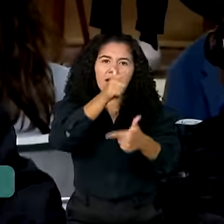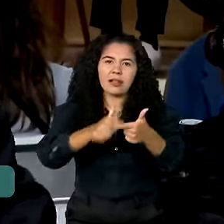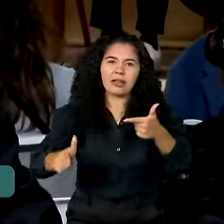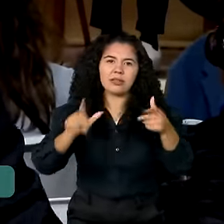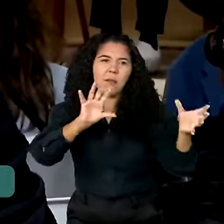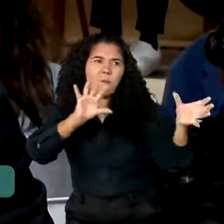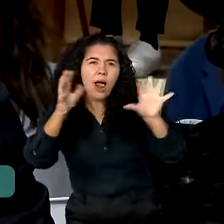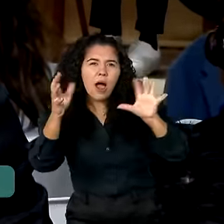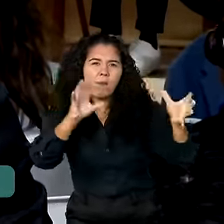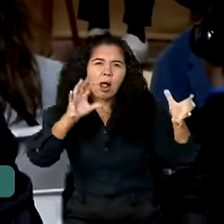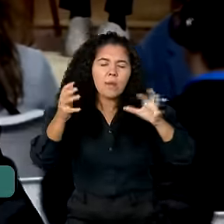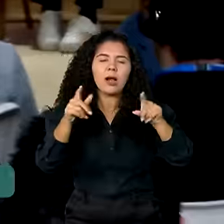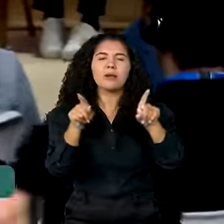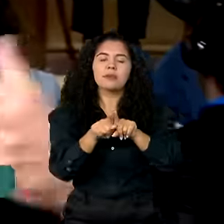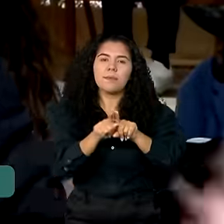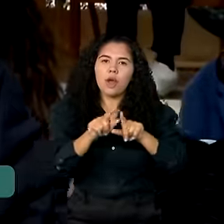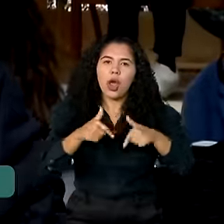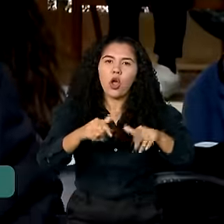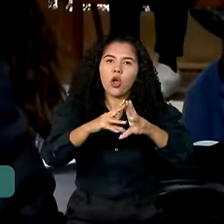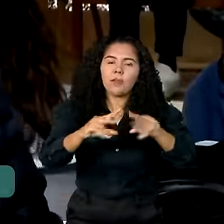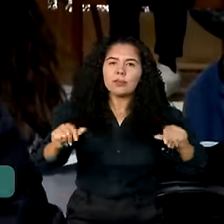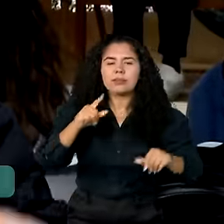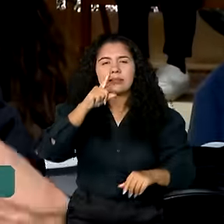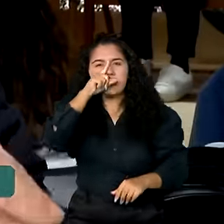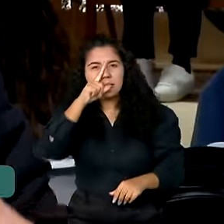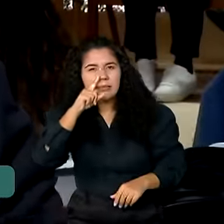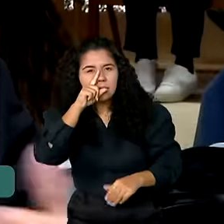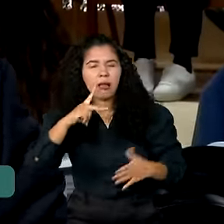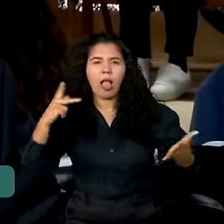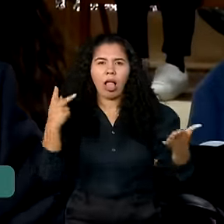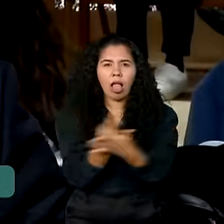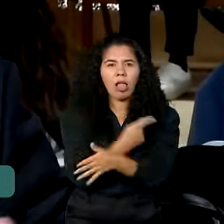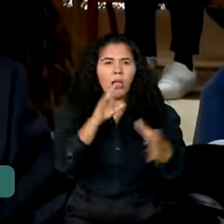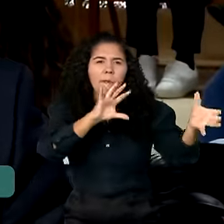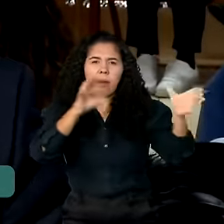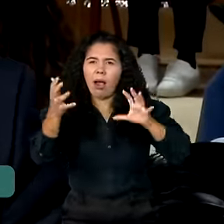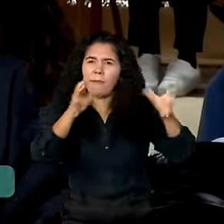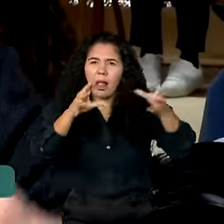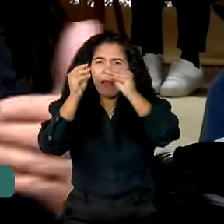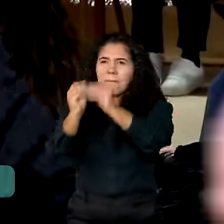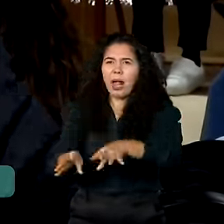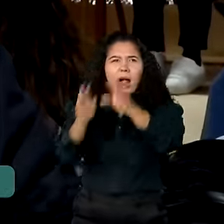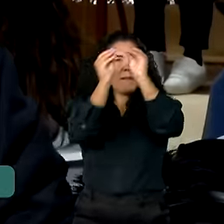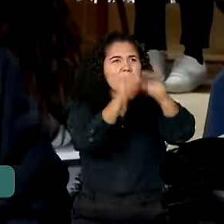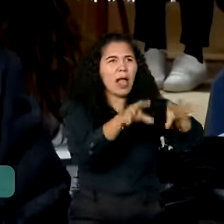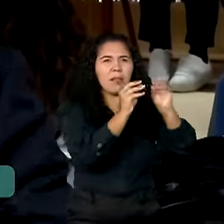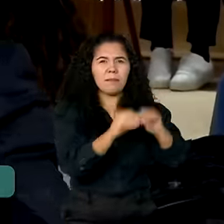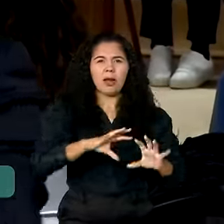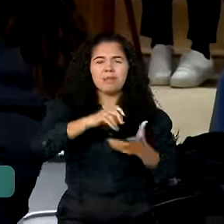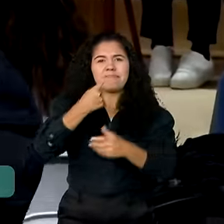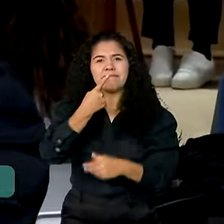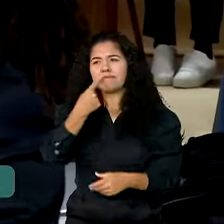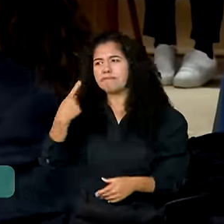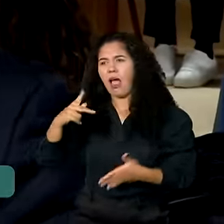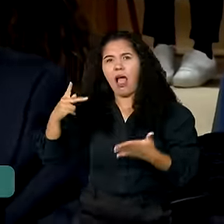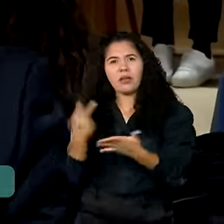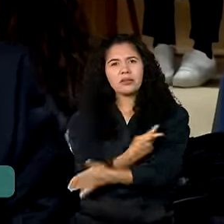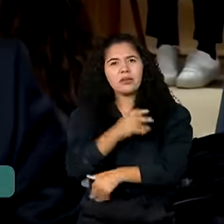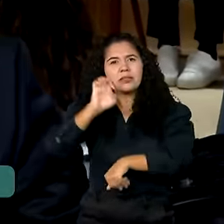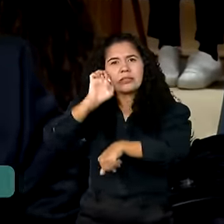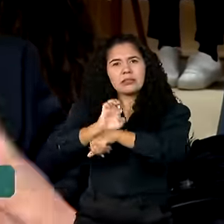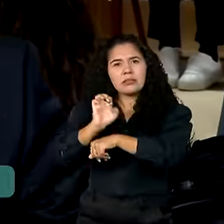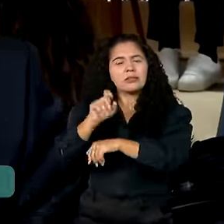climática, combater os riscos climáticos que estão afetando o Brasil e o mundo, né? A gente viu o Rio Grande do Sul, a gente viu agora a